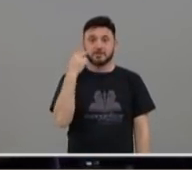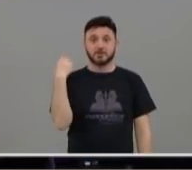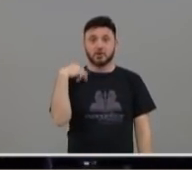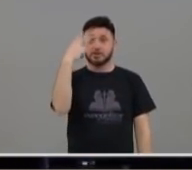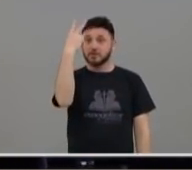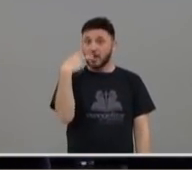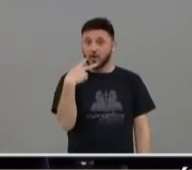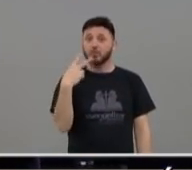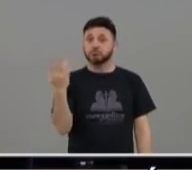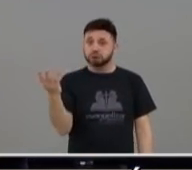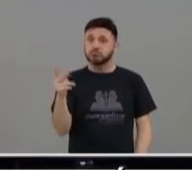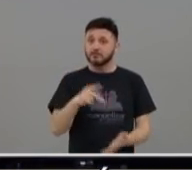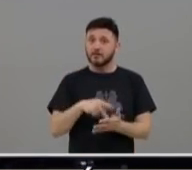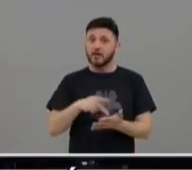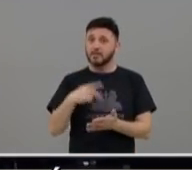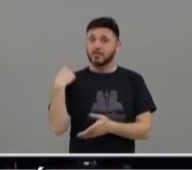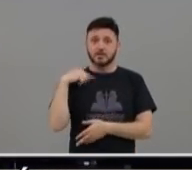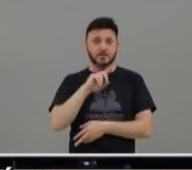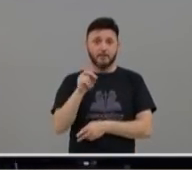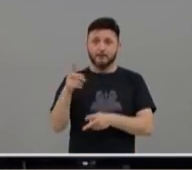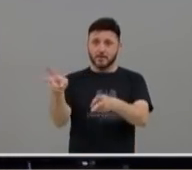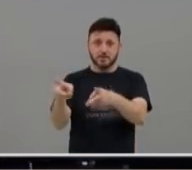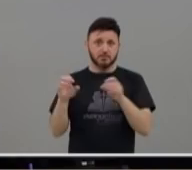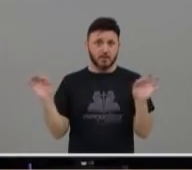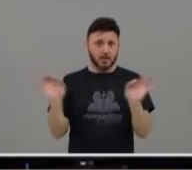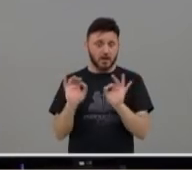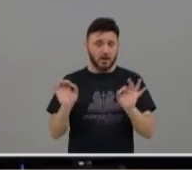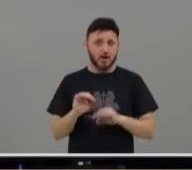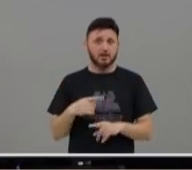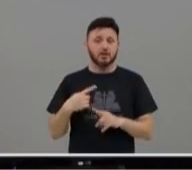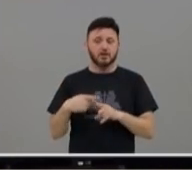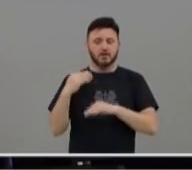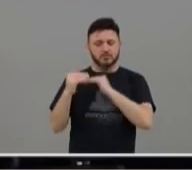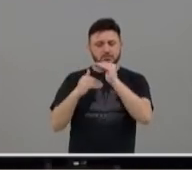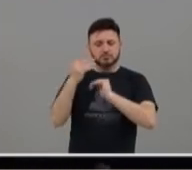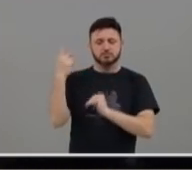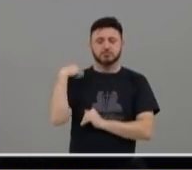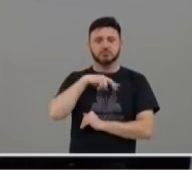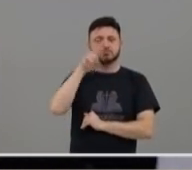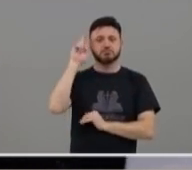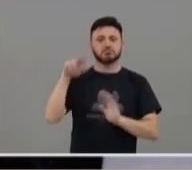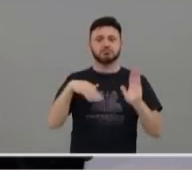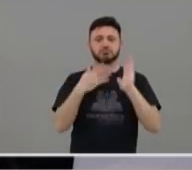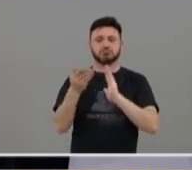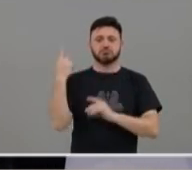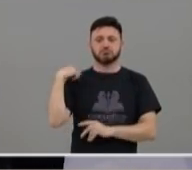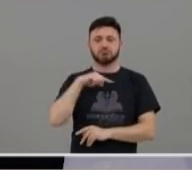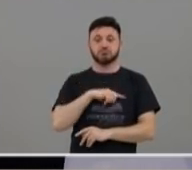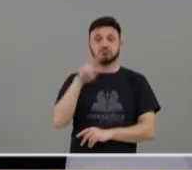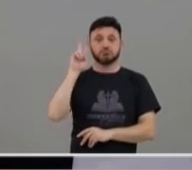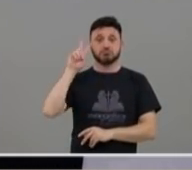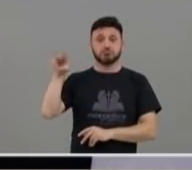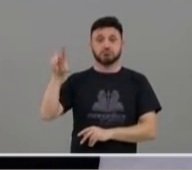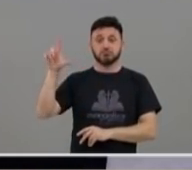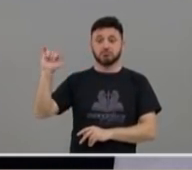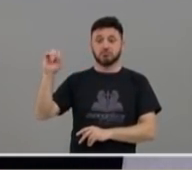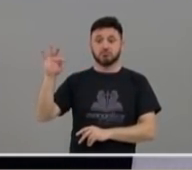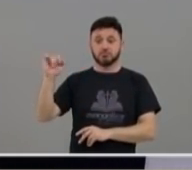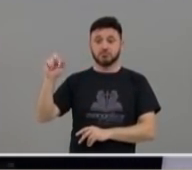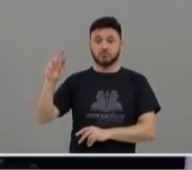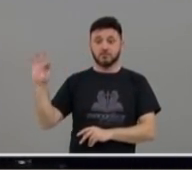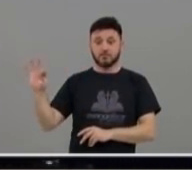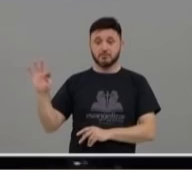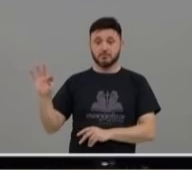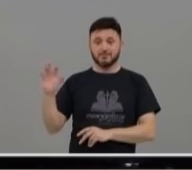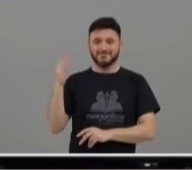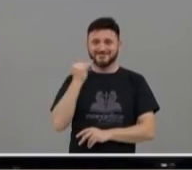a possibilidade de olhar para aquilo que pode ser a construção da nossa existência. Quando a gente olha para Lúcifer, aquele que deveria ser